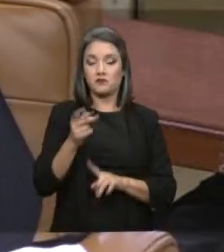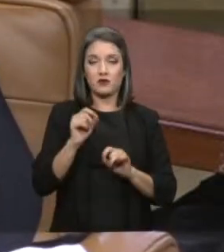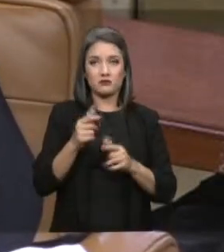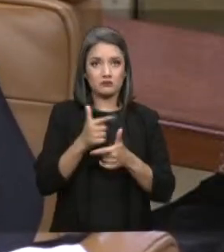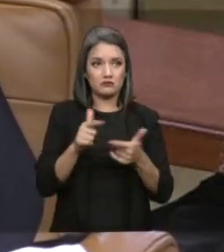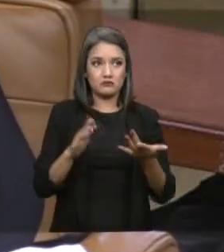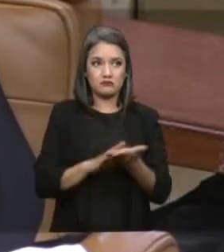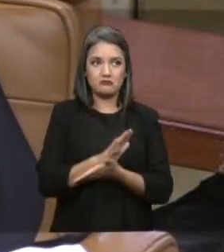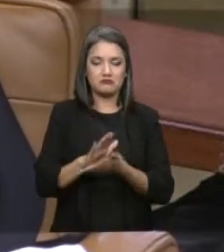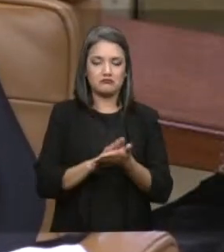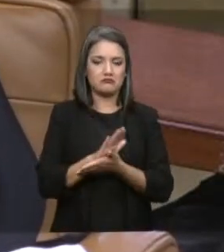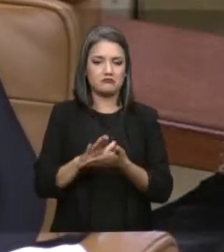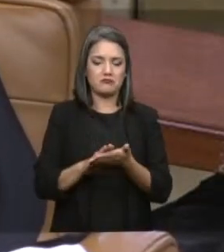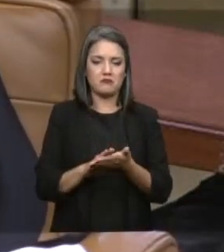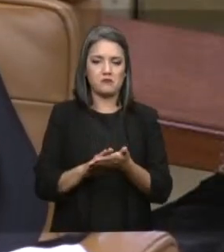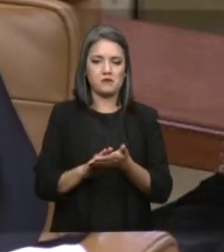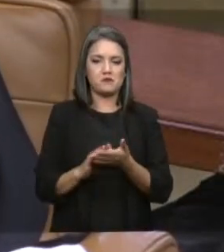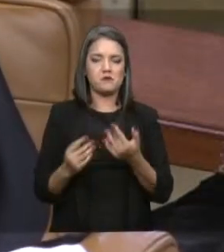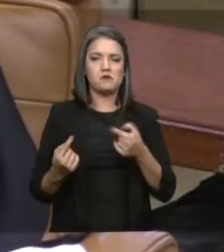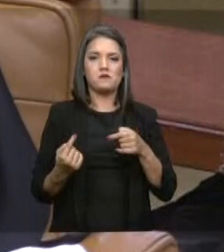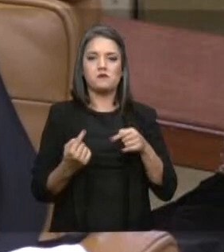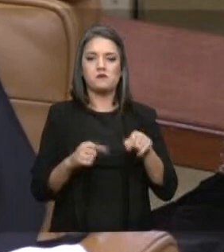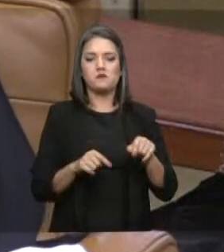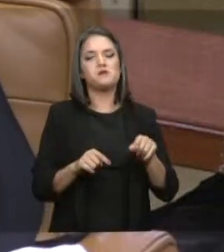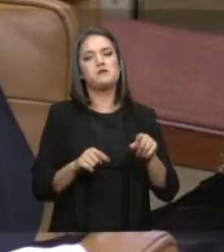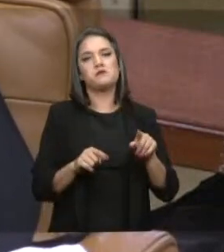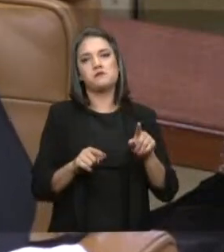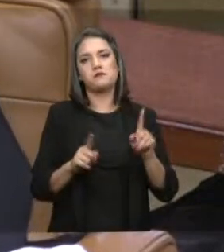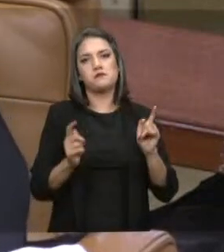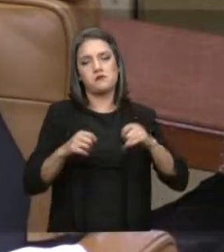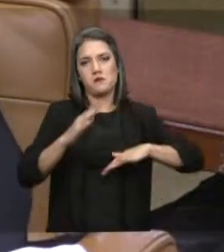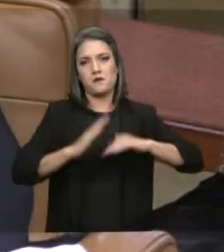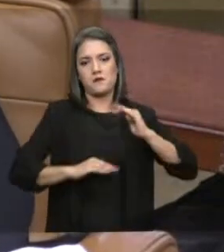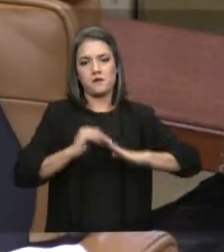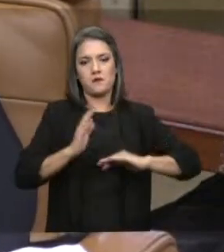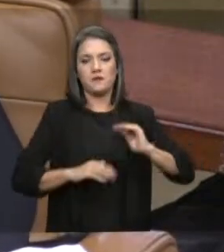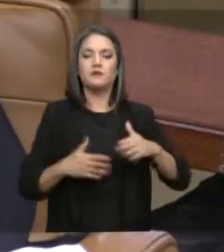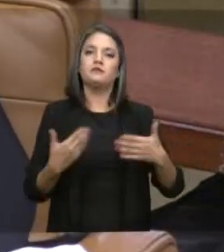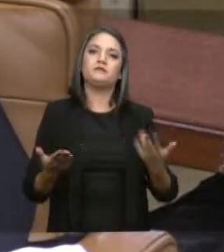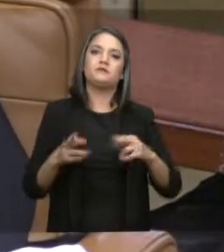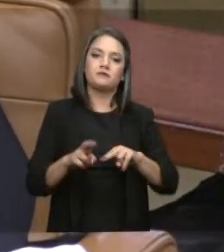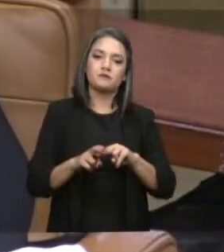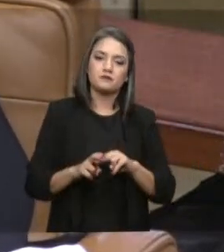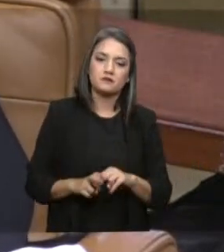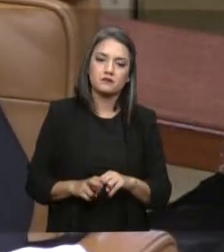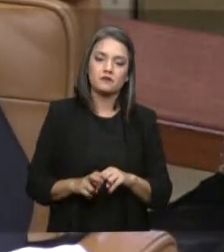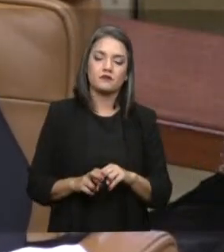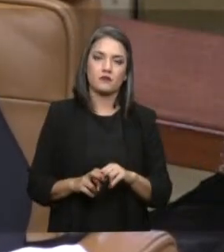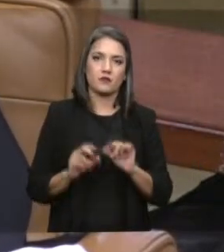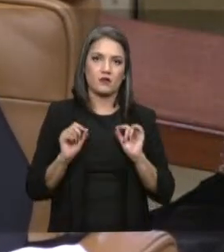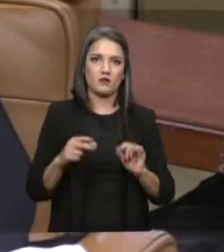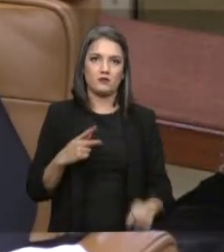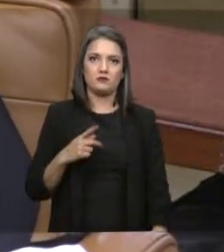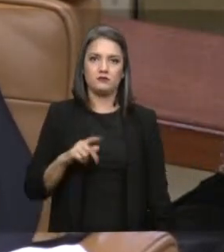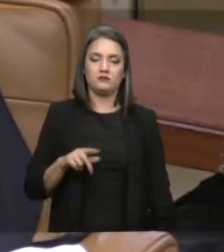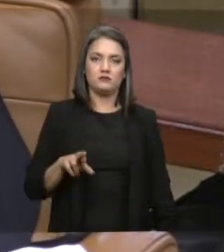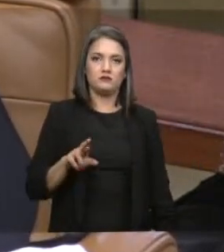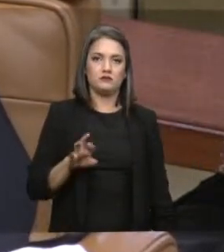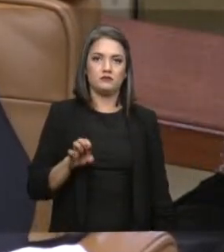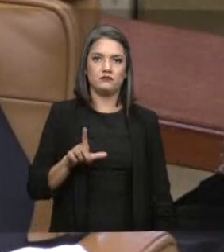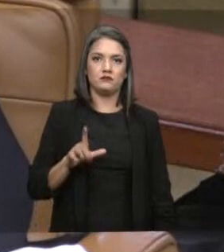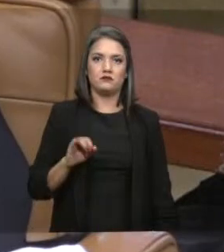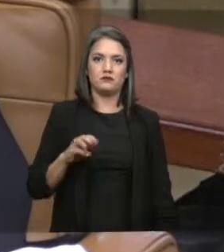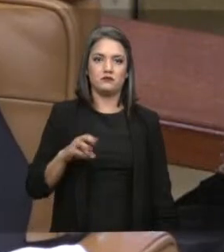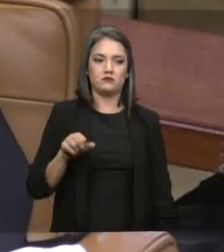ofensa a repartição constitucional das competências por isso e em si senhora presidente da preliminar conheço